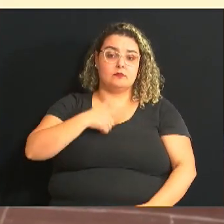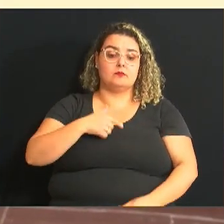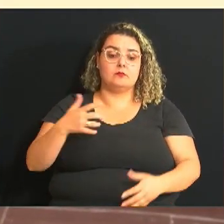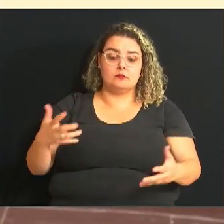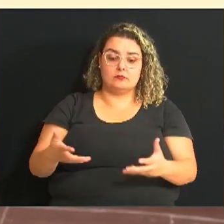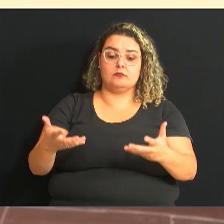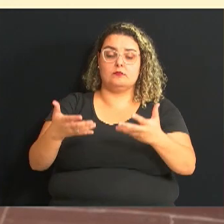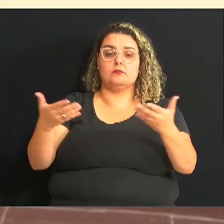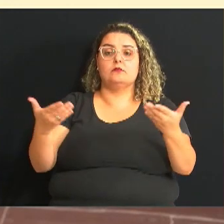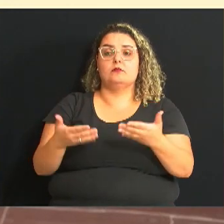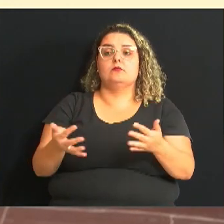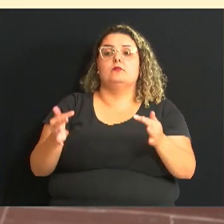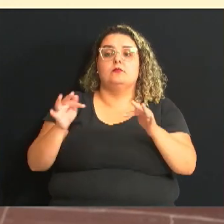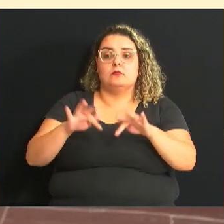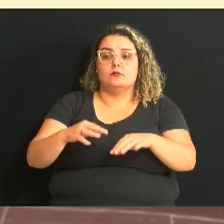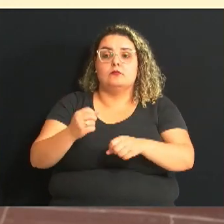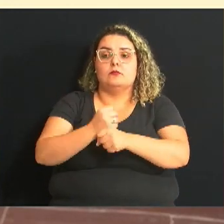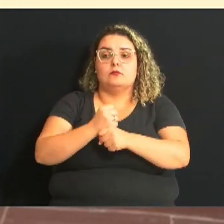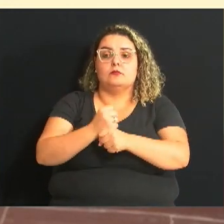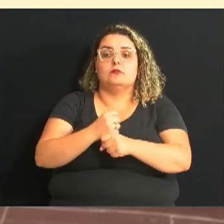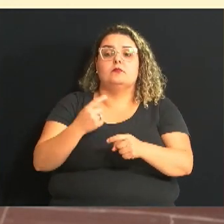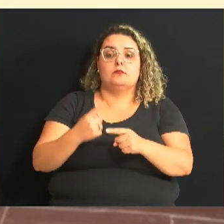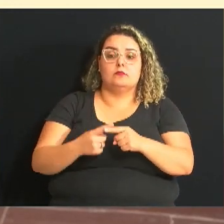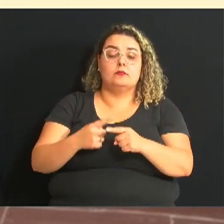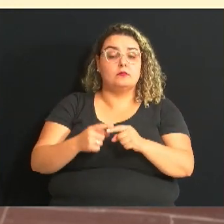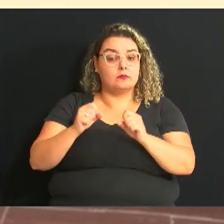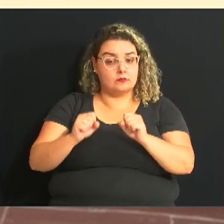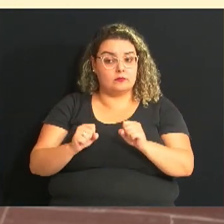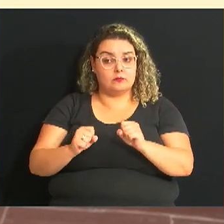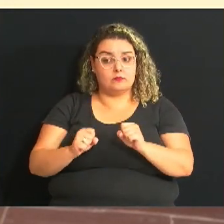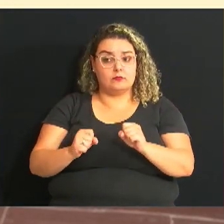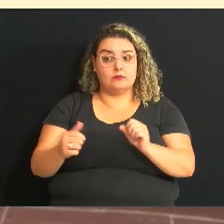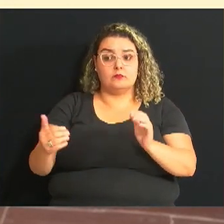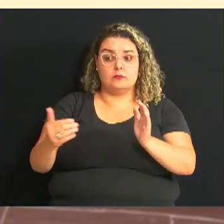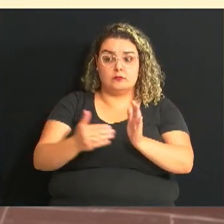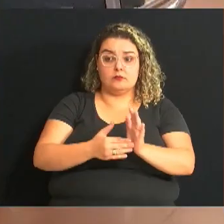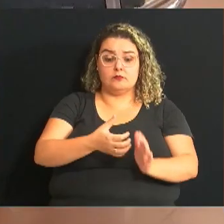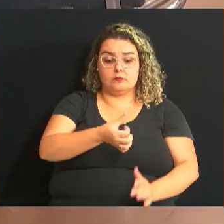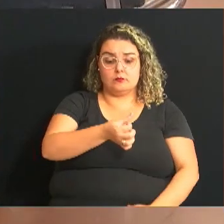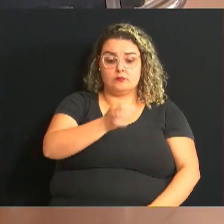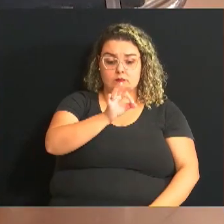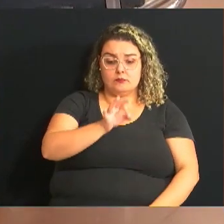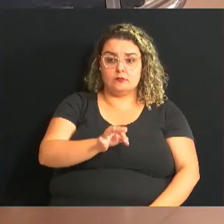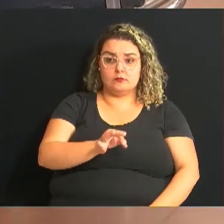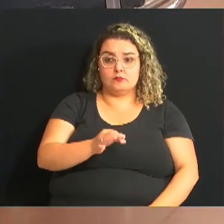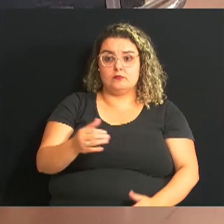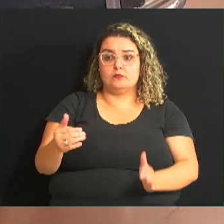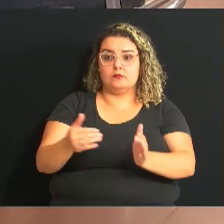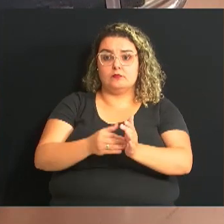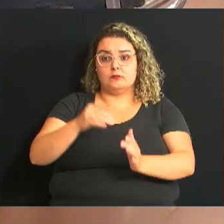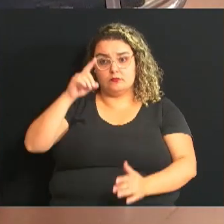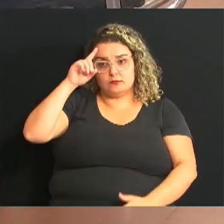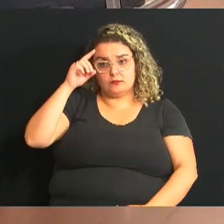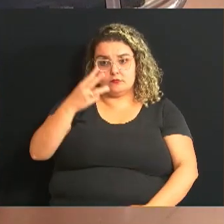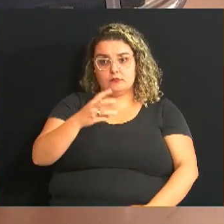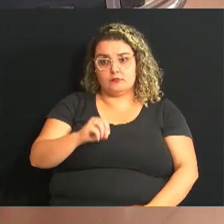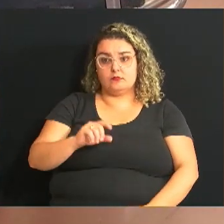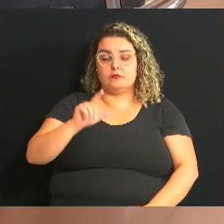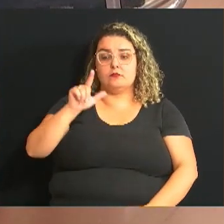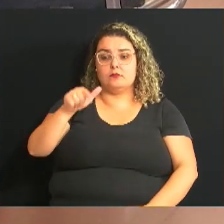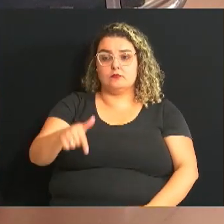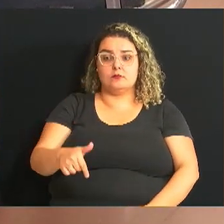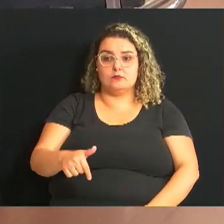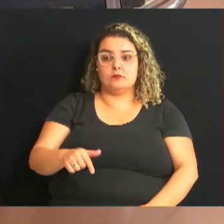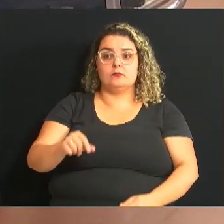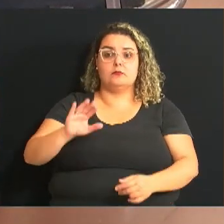agora no final do ano, porque você pode destinar até 6% até dia 30. Depois, quando você